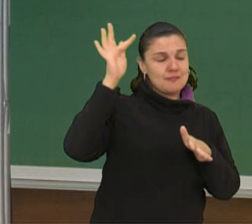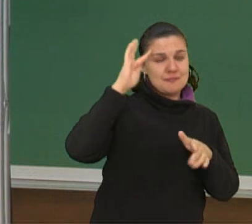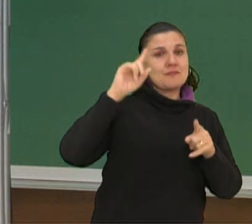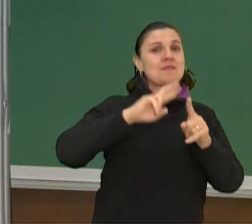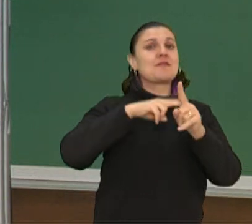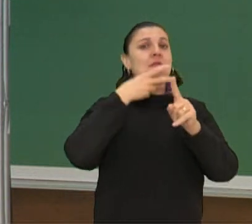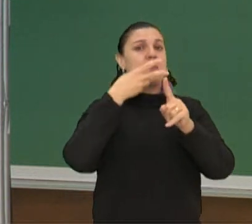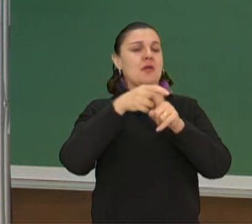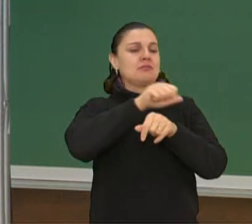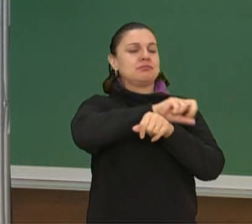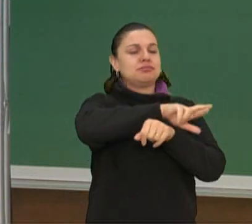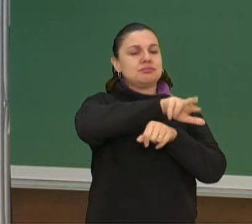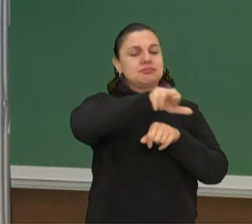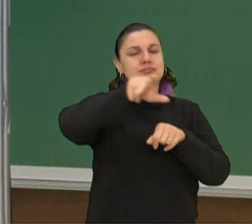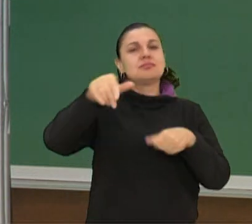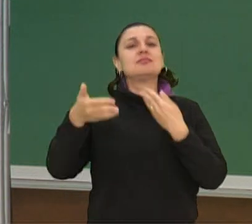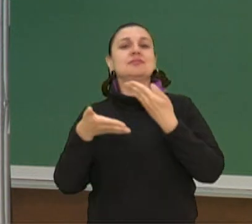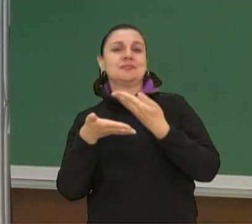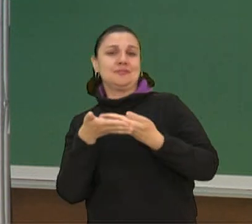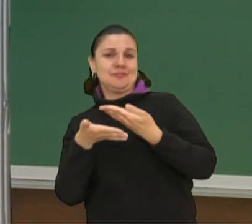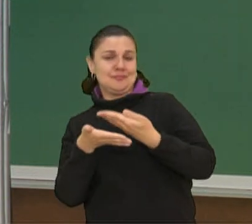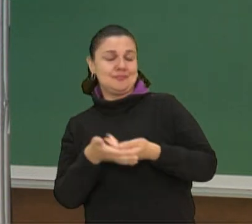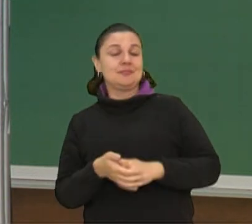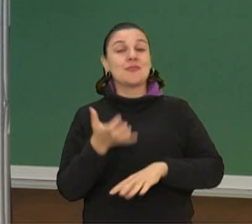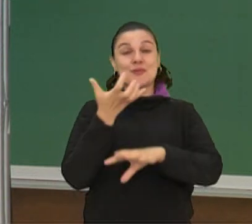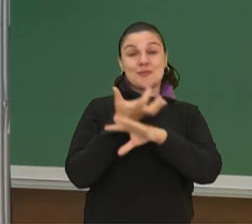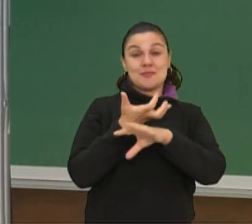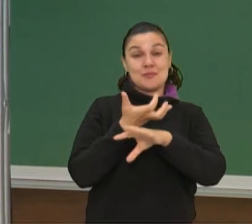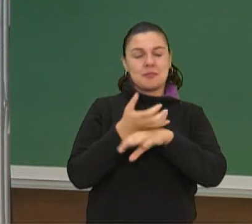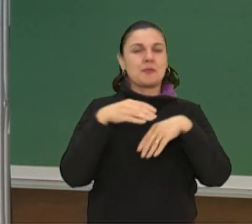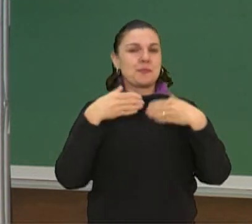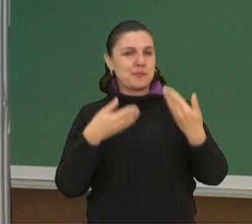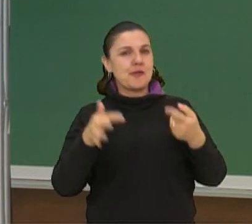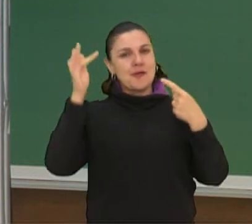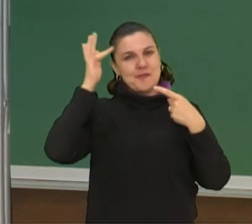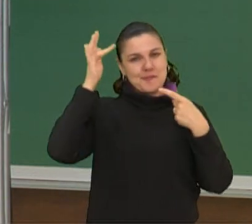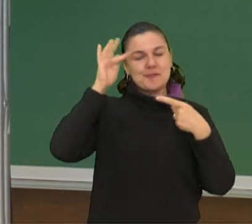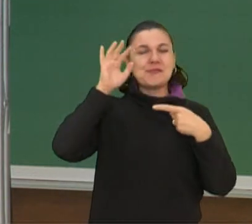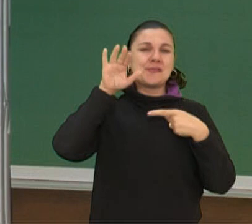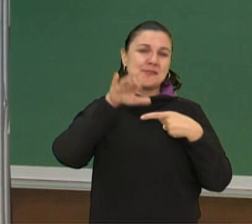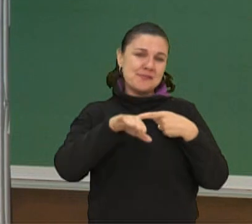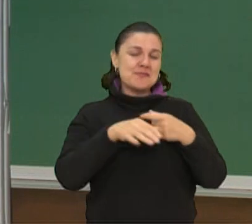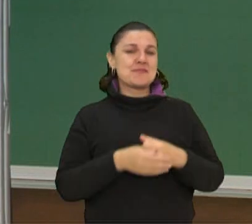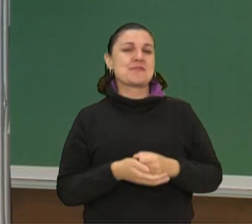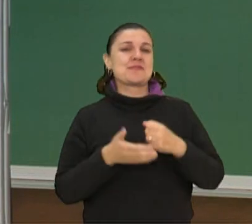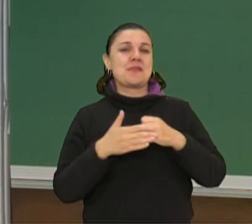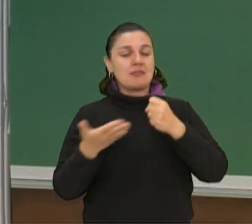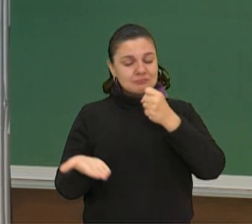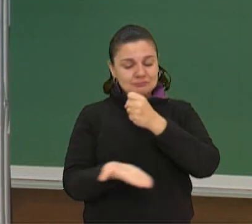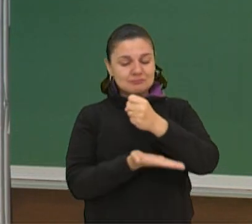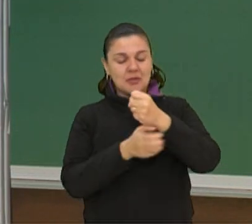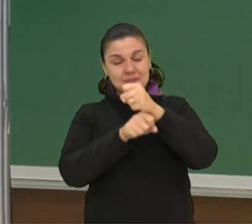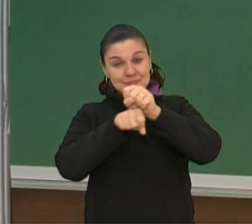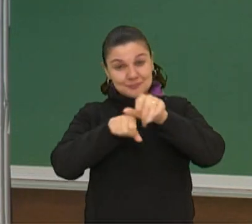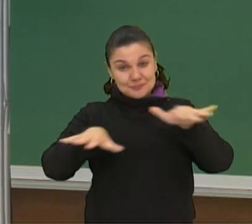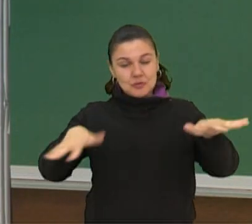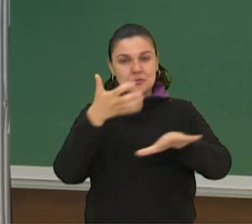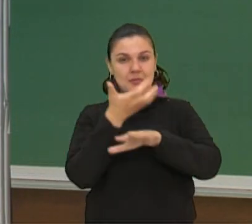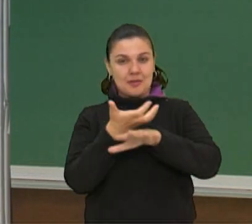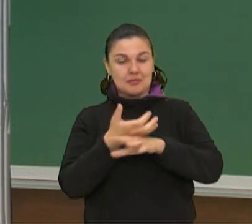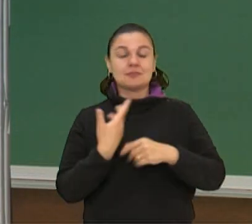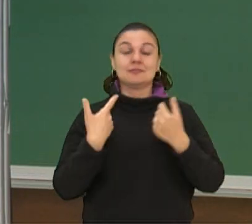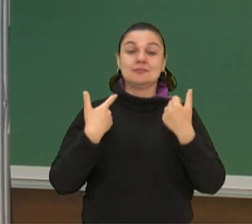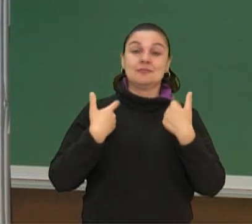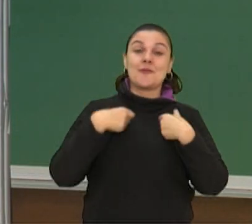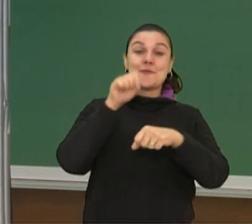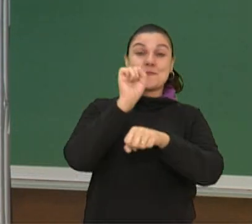que estamos vivendo, aproveite para ler muitos outros livros, outras coisas, vamos ampliar. Isso vai te servir